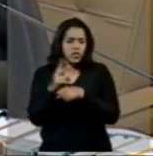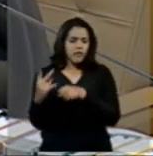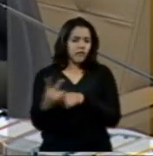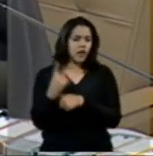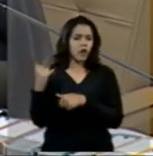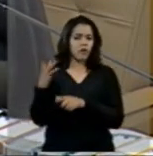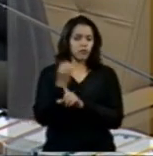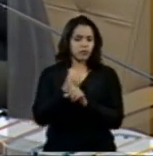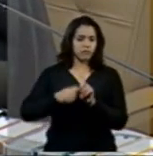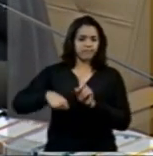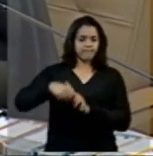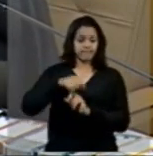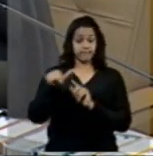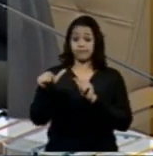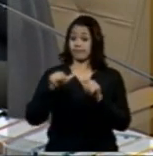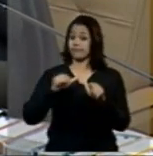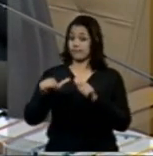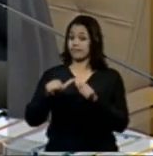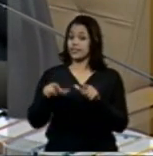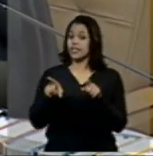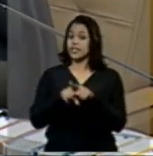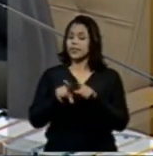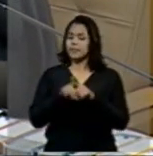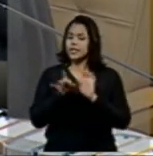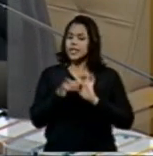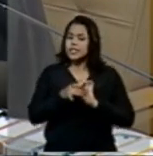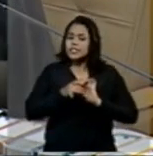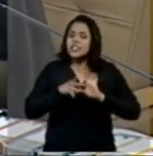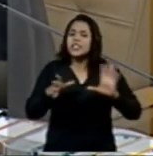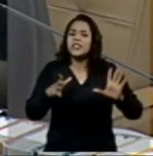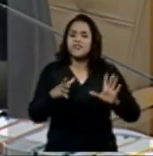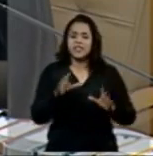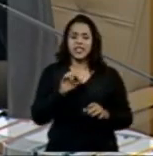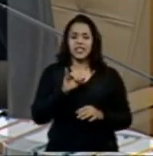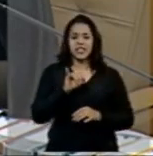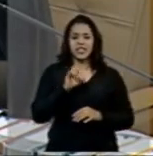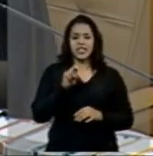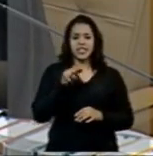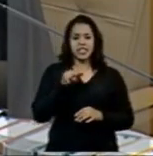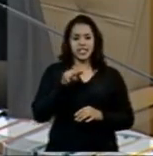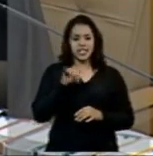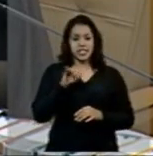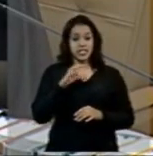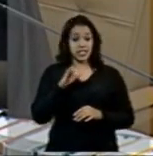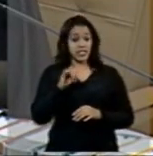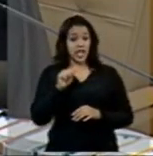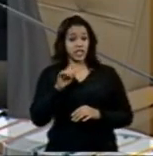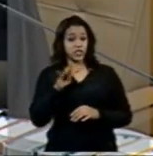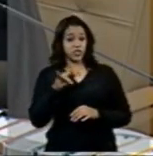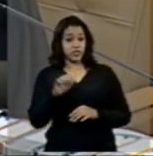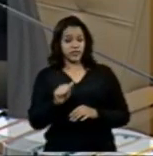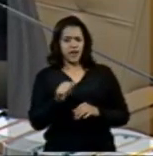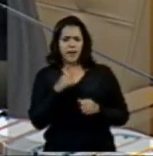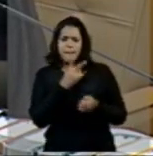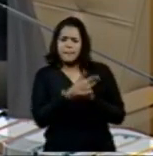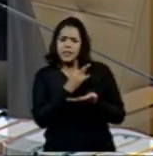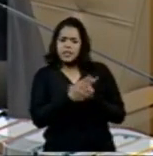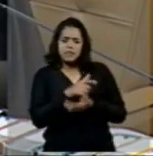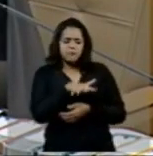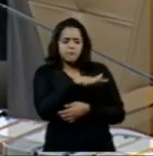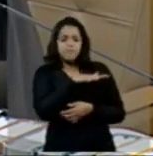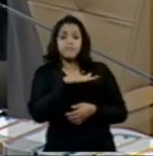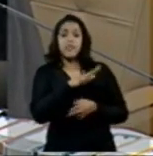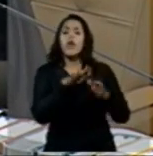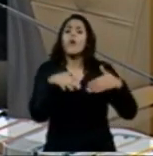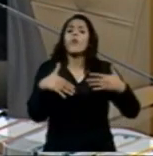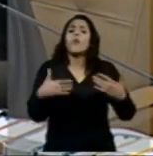do trabalho e da livre iniciativa no mesmo plano, quais seriam as possibilidades